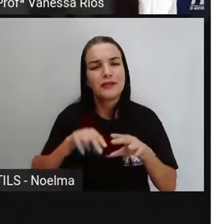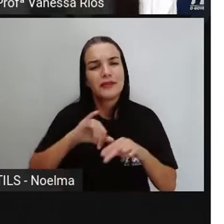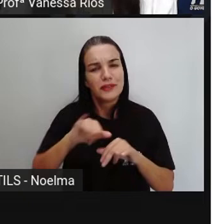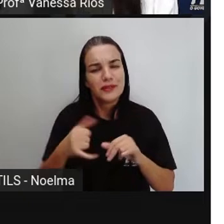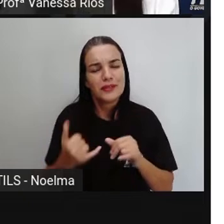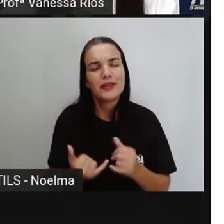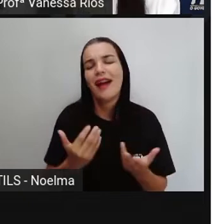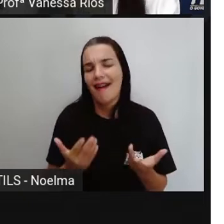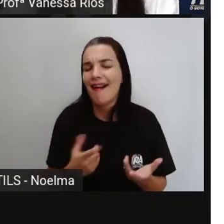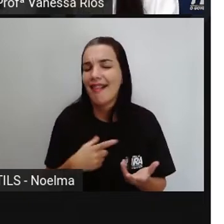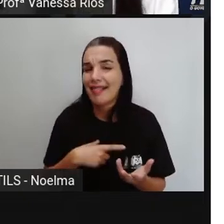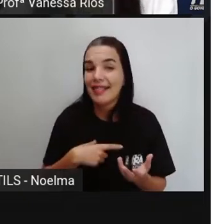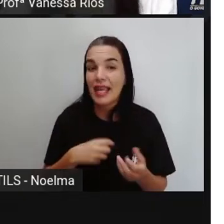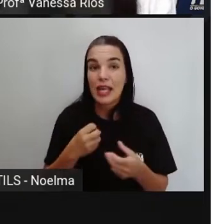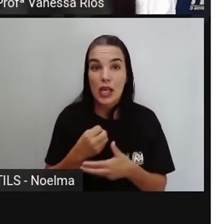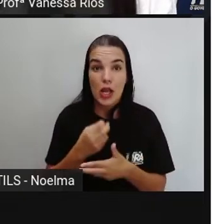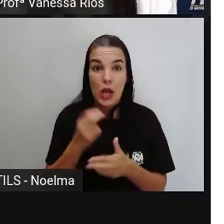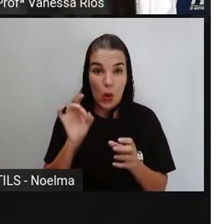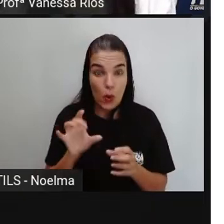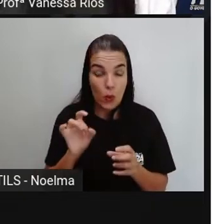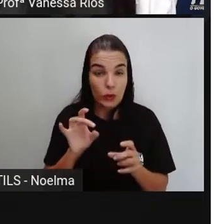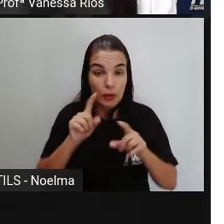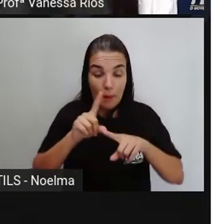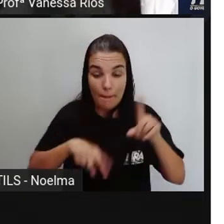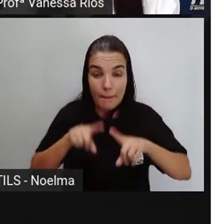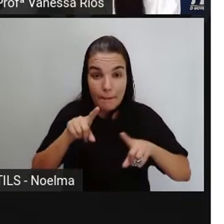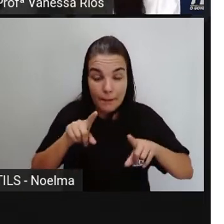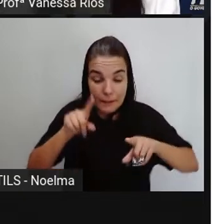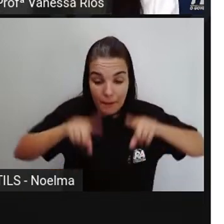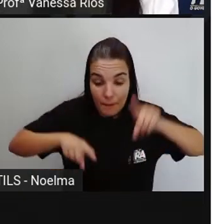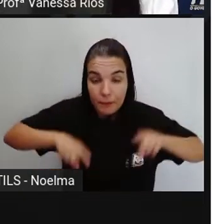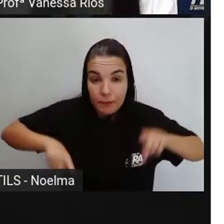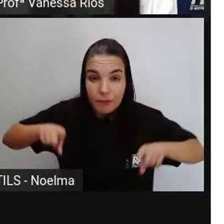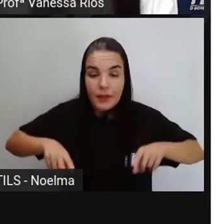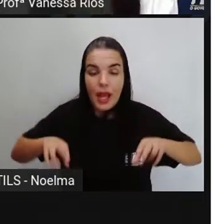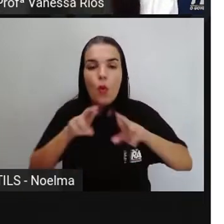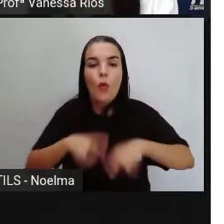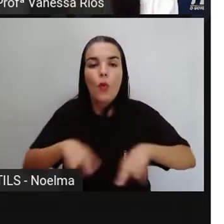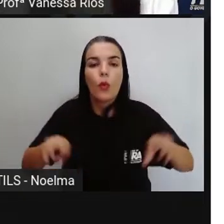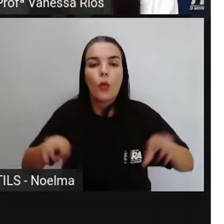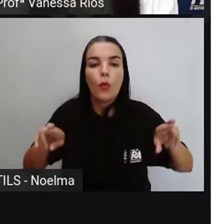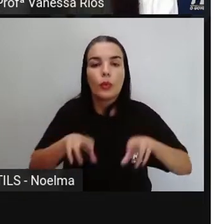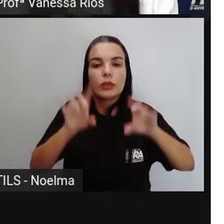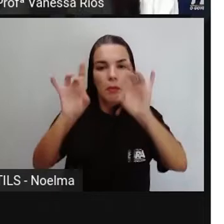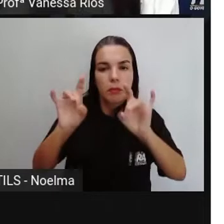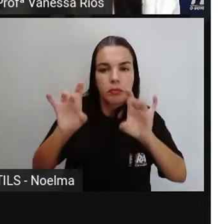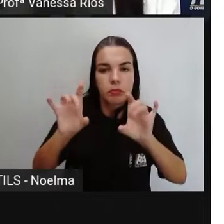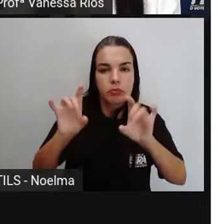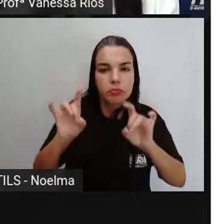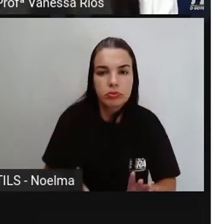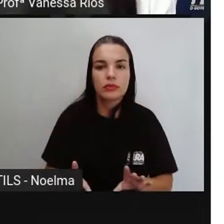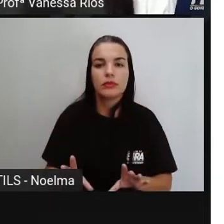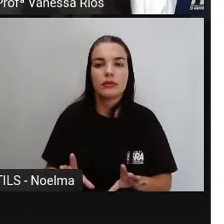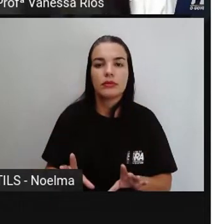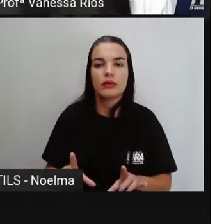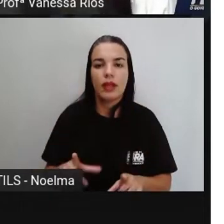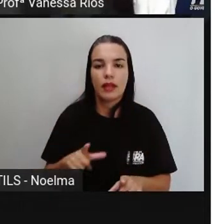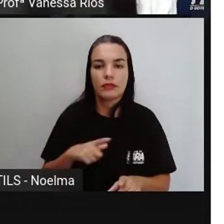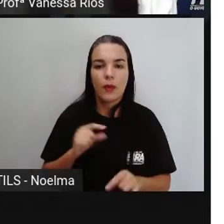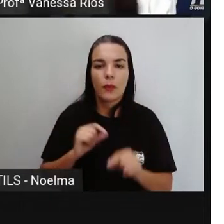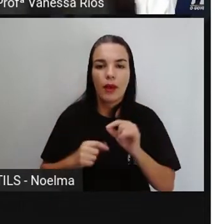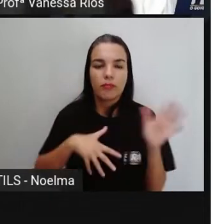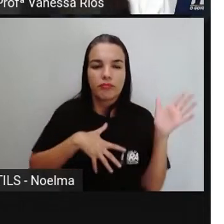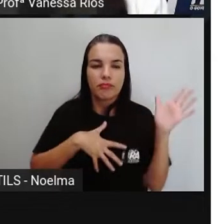que tem instrumentos específicos, né? Um ritmo específico, e que é aí dançado,